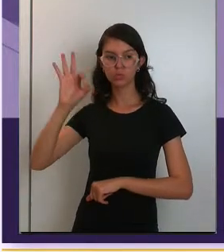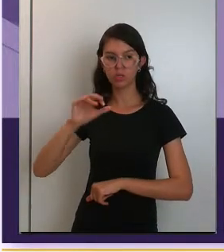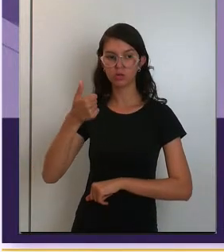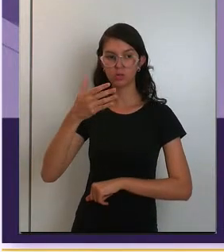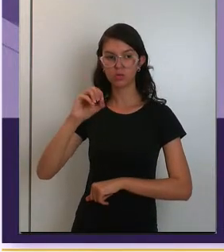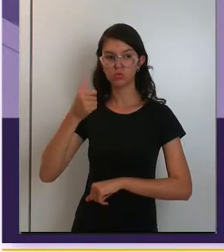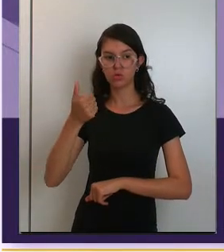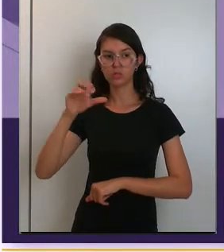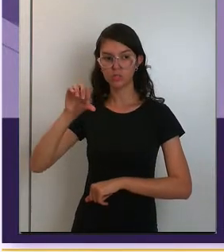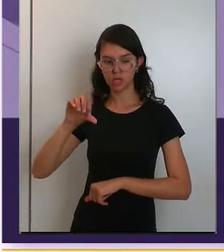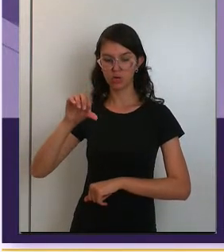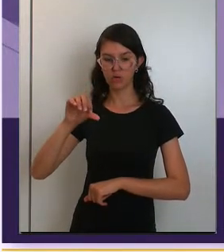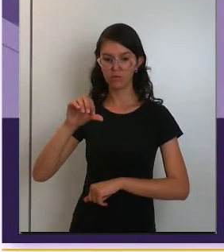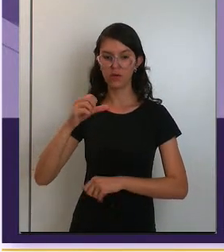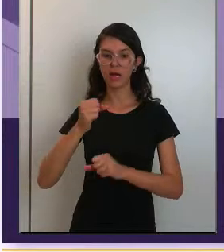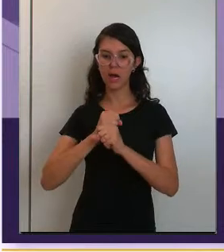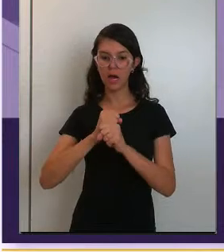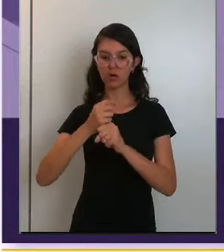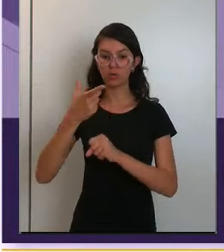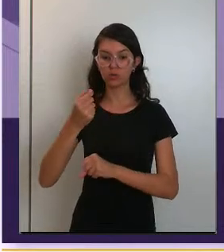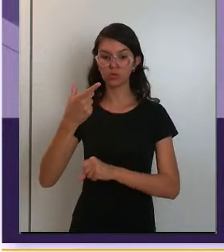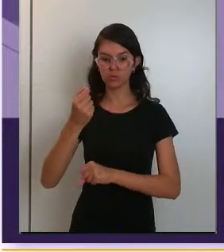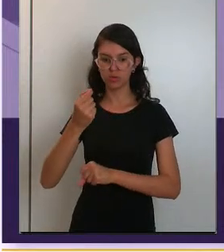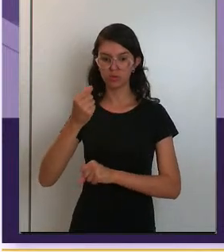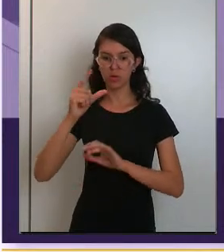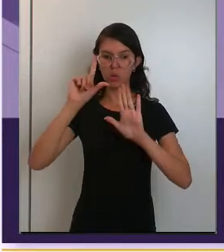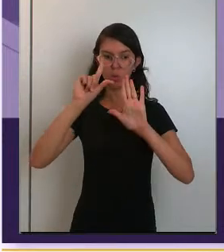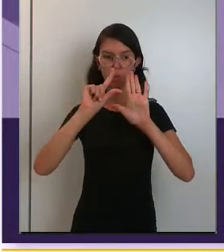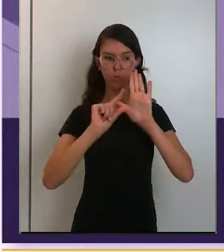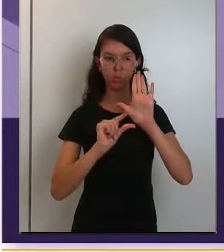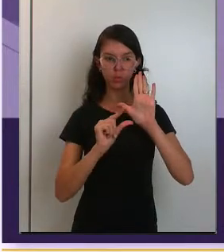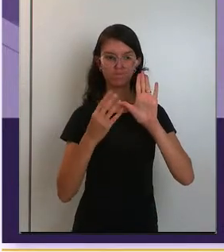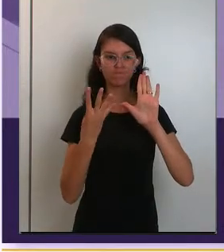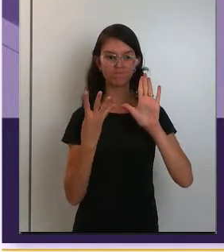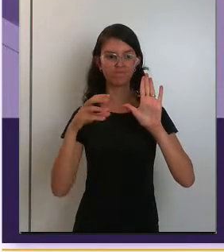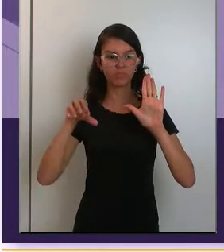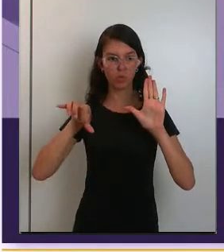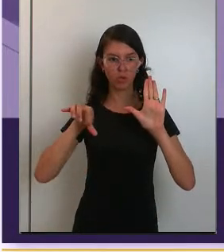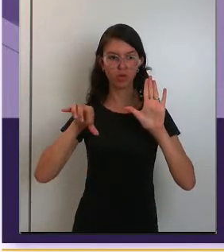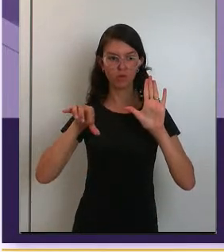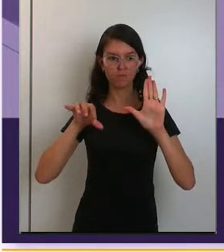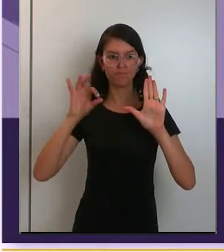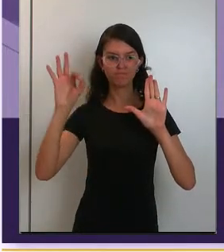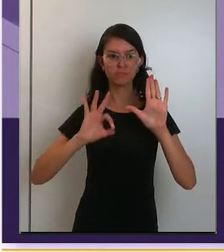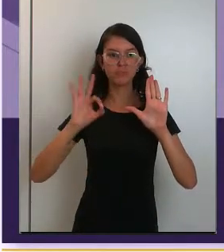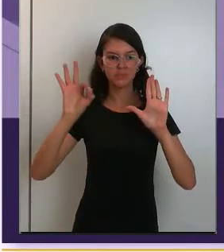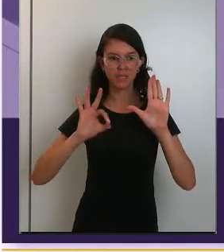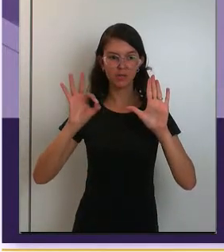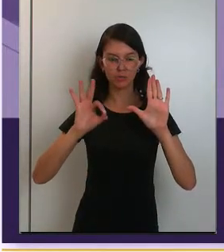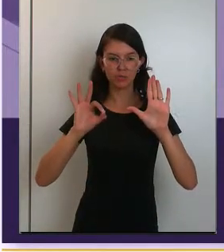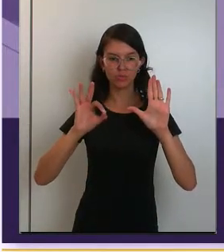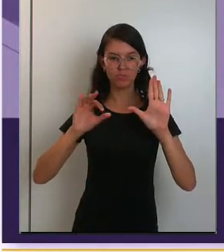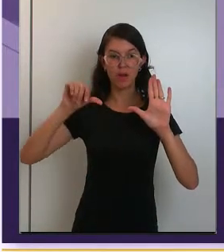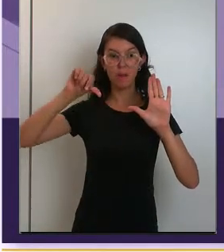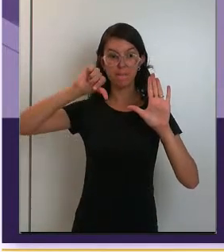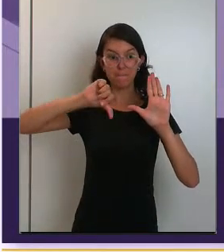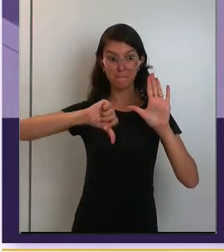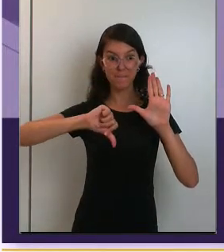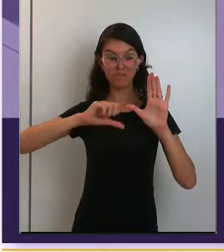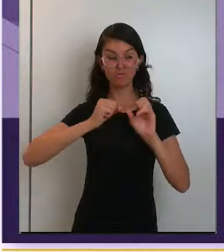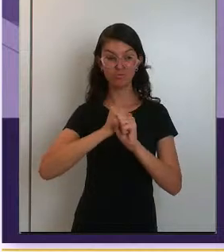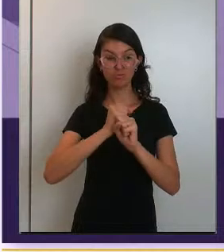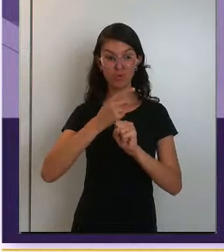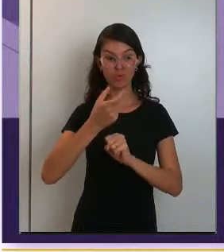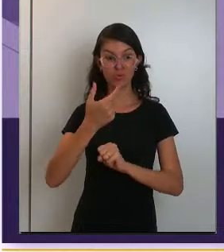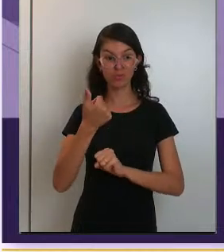Em 2020, com a pandemia, esse índice recuou para mais ou menos 49% e ficou inferior, inclusive, ao índice registrado no ano de